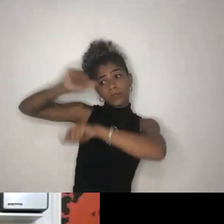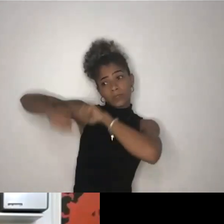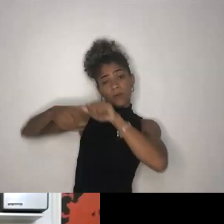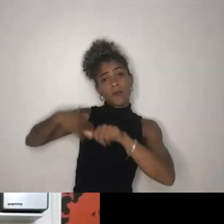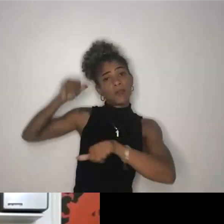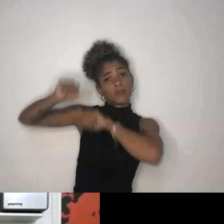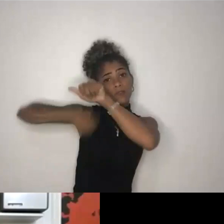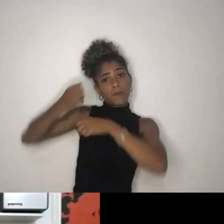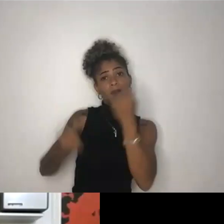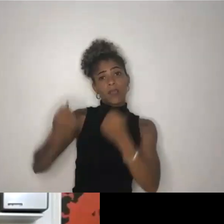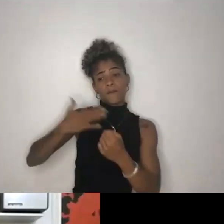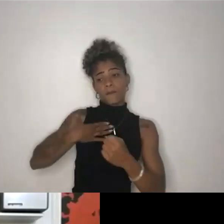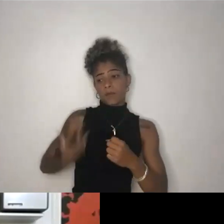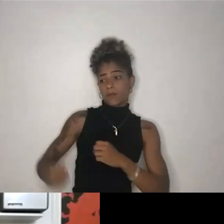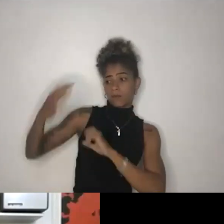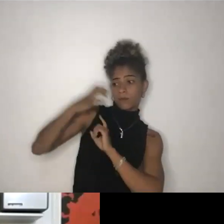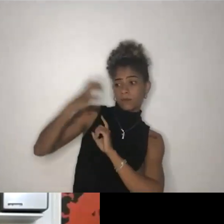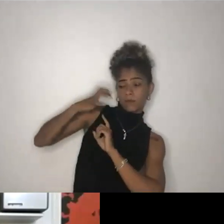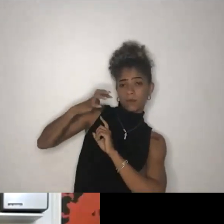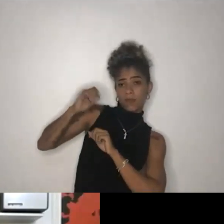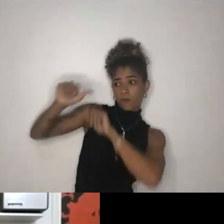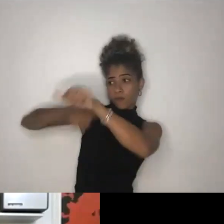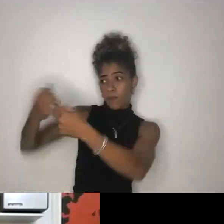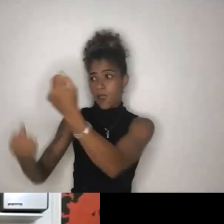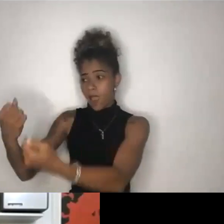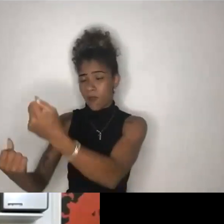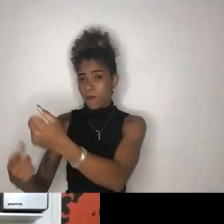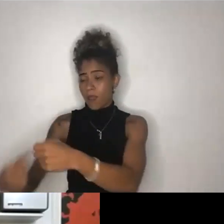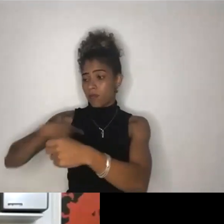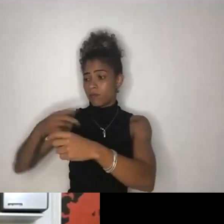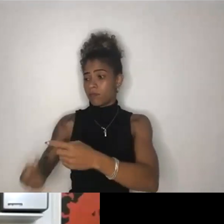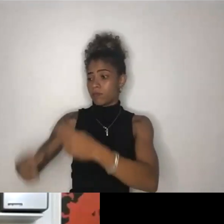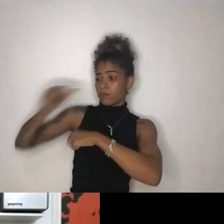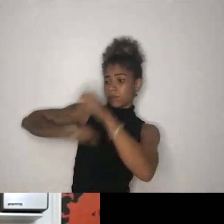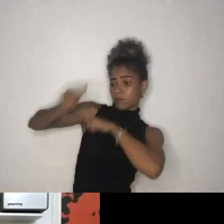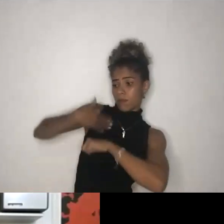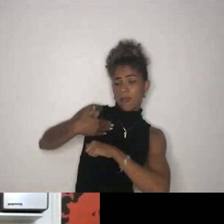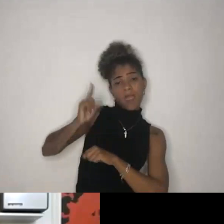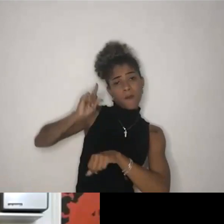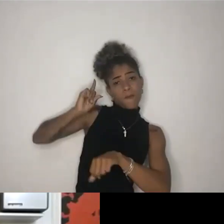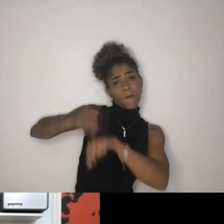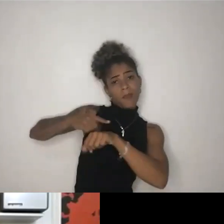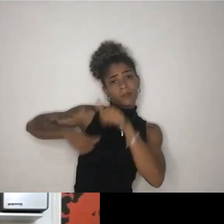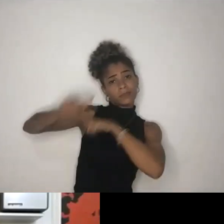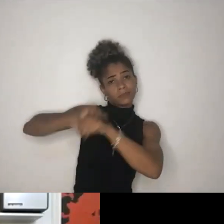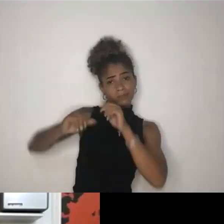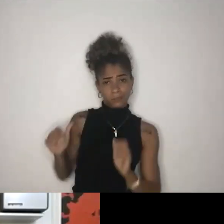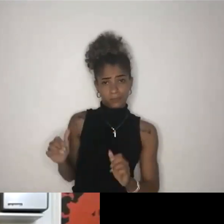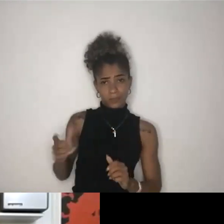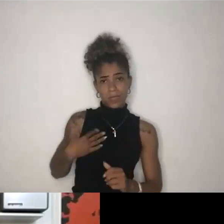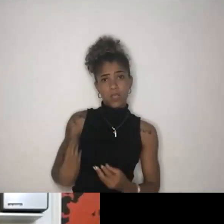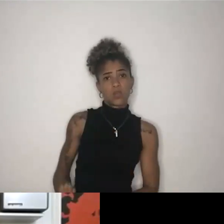o carro para ele me transformar então eu acredito que esses momentos são momentos transformadores por isso que eu dei o nome